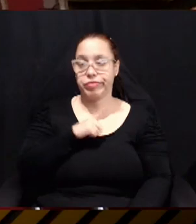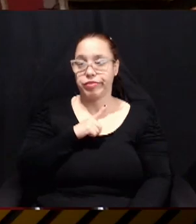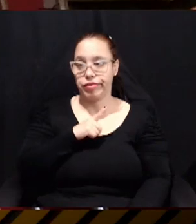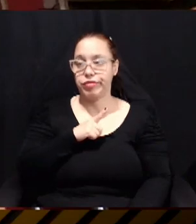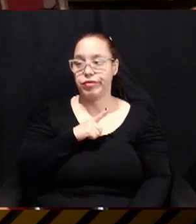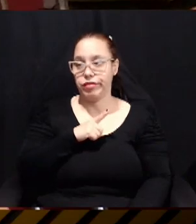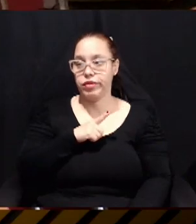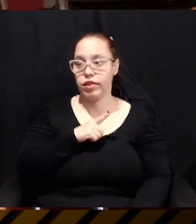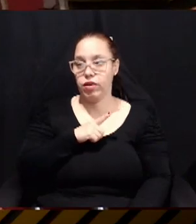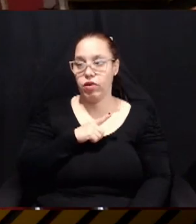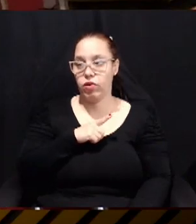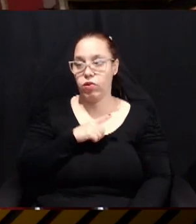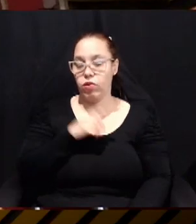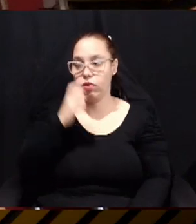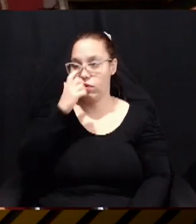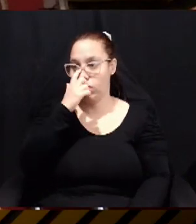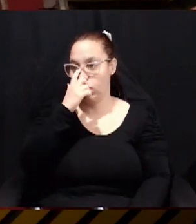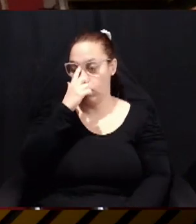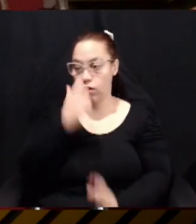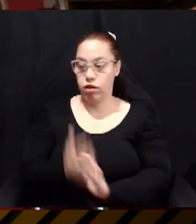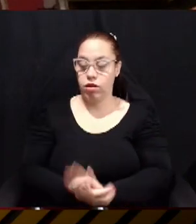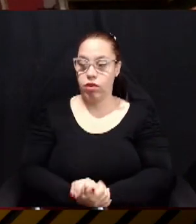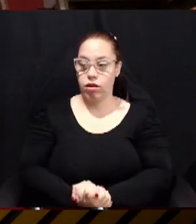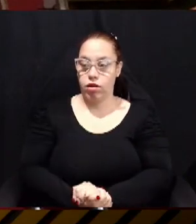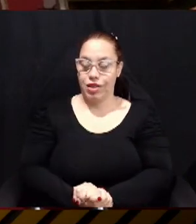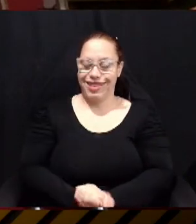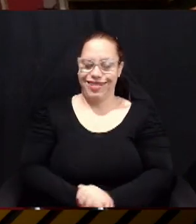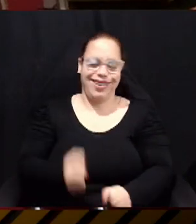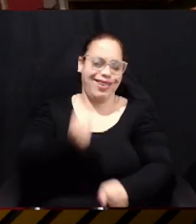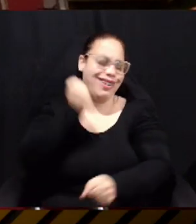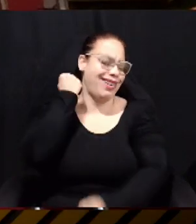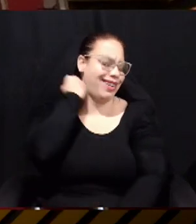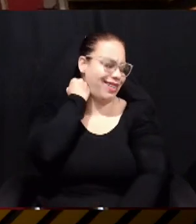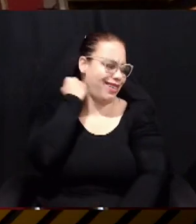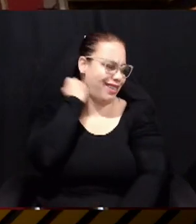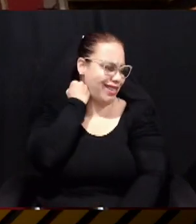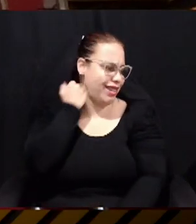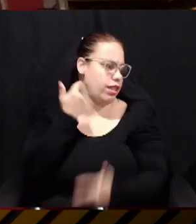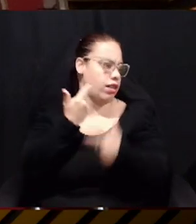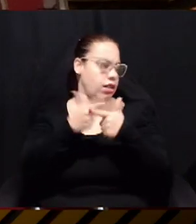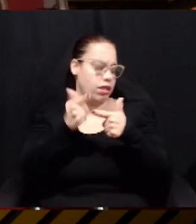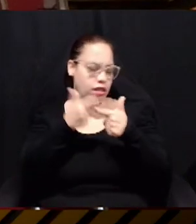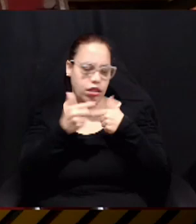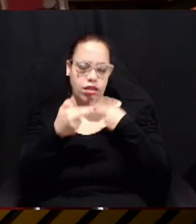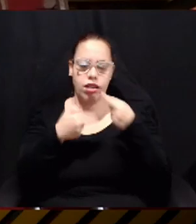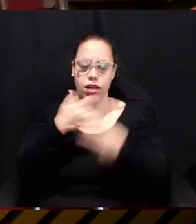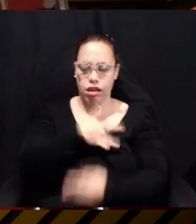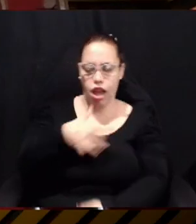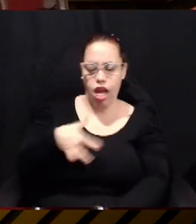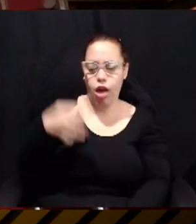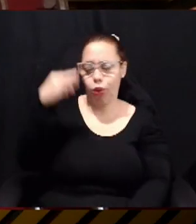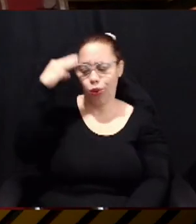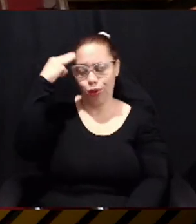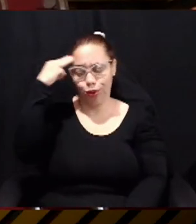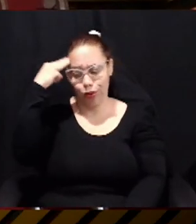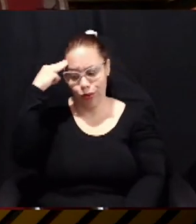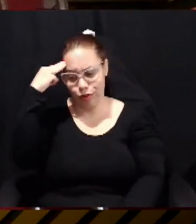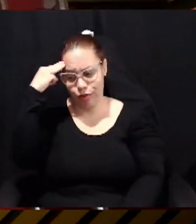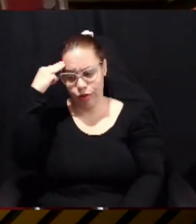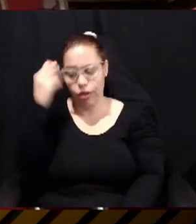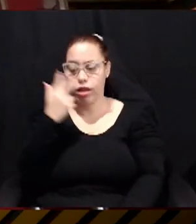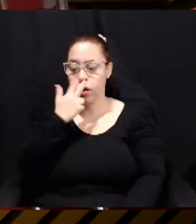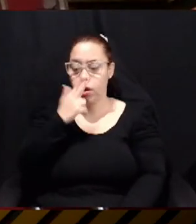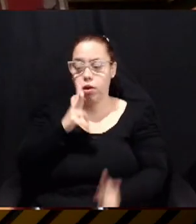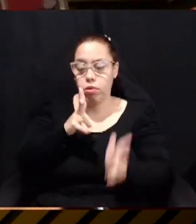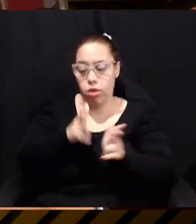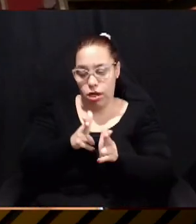muito do estresse, dos problemas ali relacionados à saúde mental, acabam sendo parecidos. Então, sim,